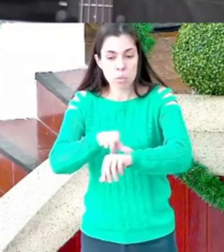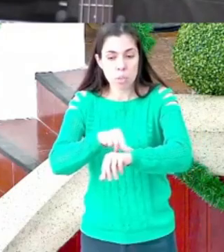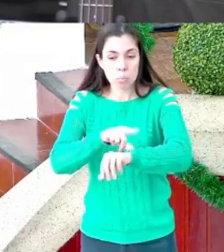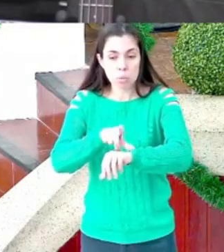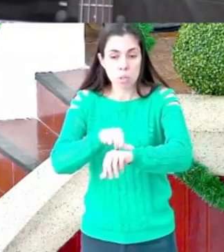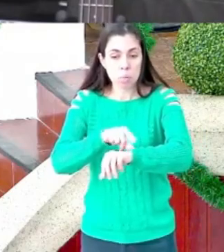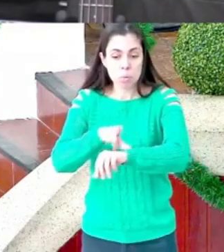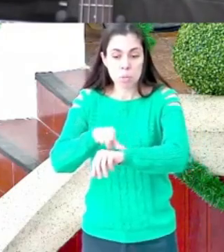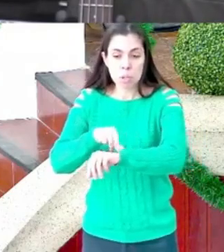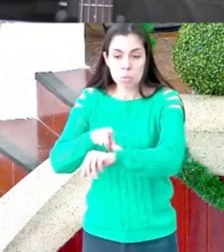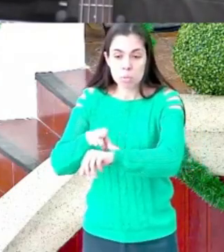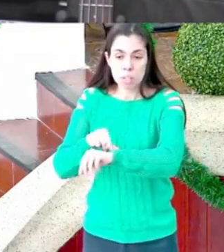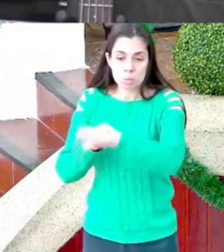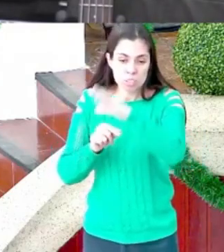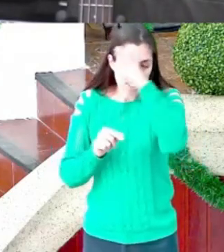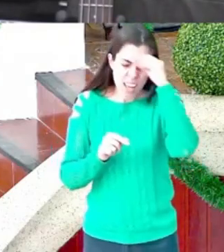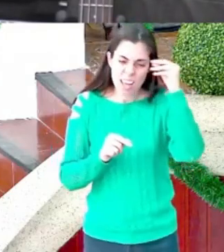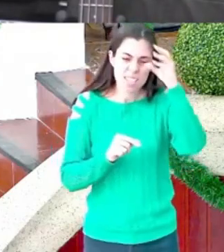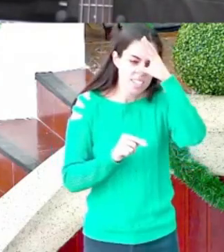celestial.